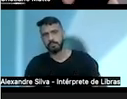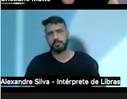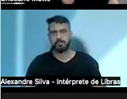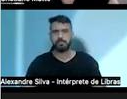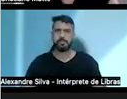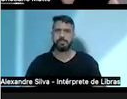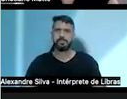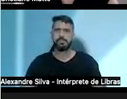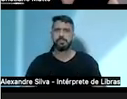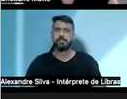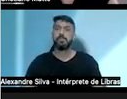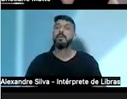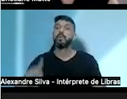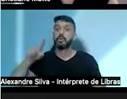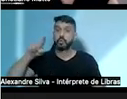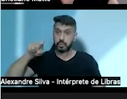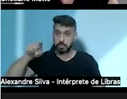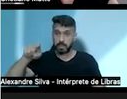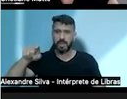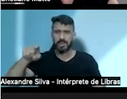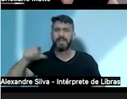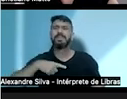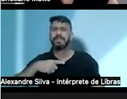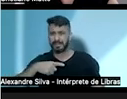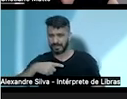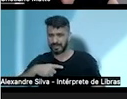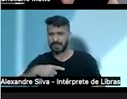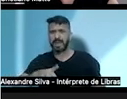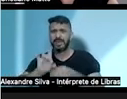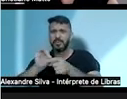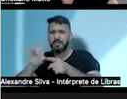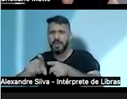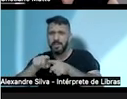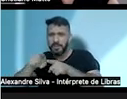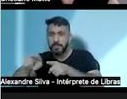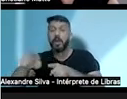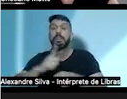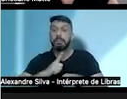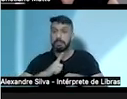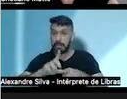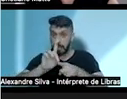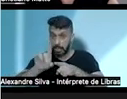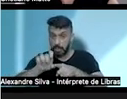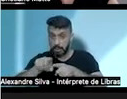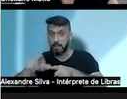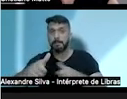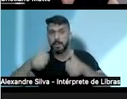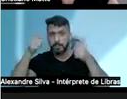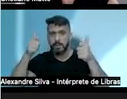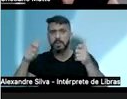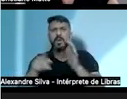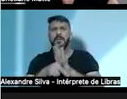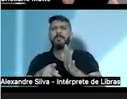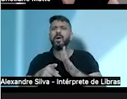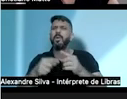ao esperma, então, a gente tem uma melhora da mobilidade, da fusão com o oócito, alteração no perfil de small